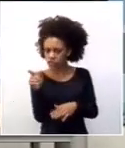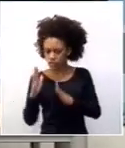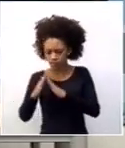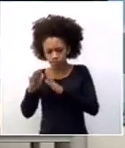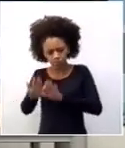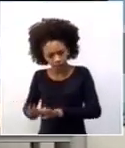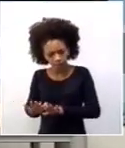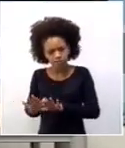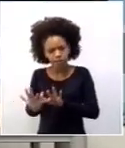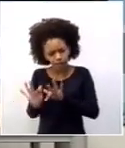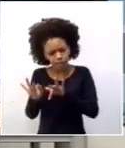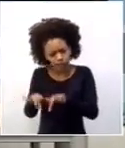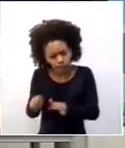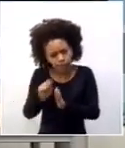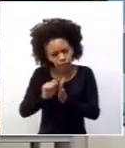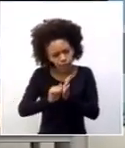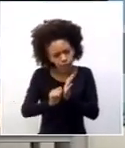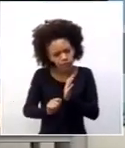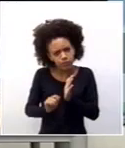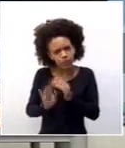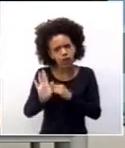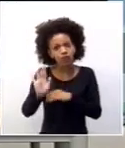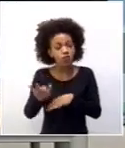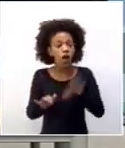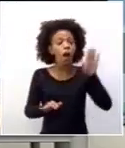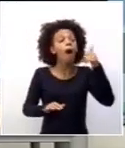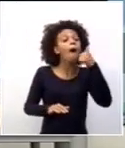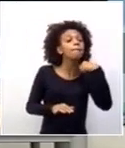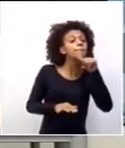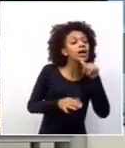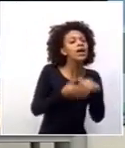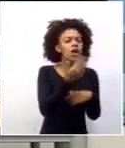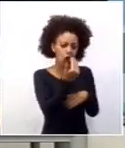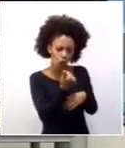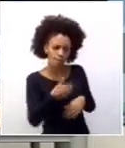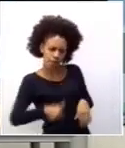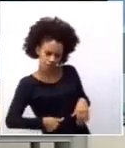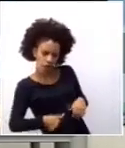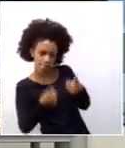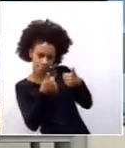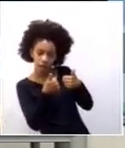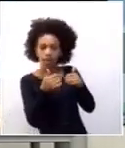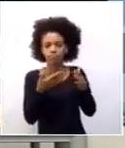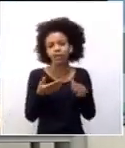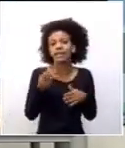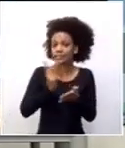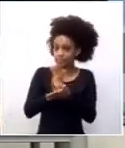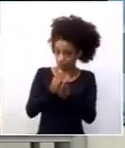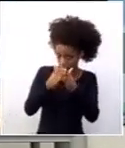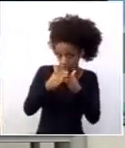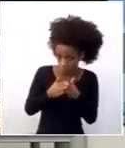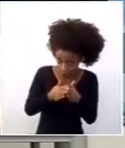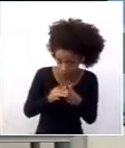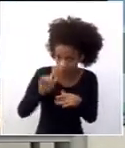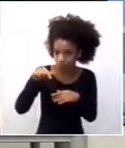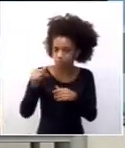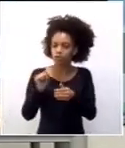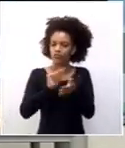estão terminando de fazer sua lição, já dá aquele toque para amanhã, ó, quero um lanche aí daqui a pouco, sempre pedindo por favor, né? Depois vocês